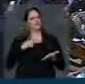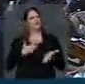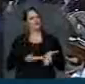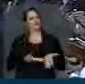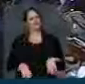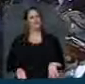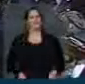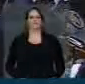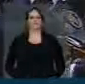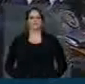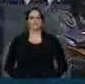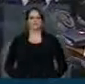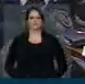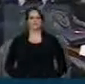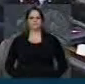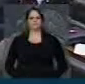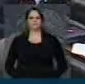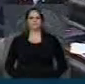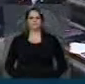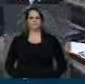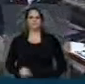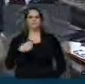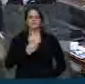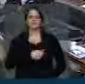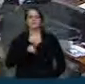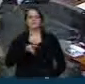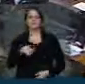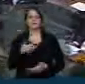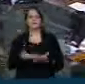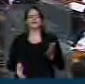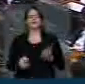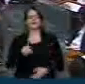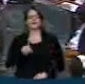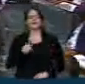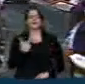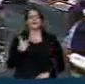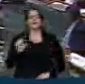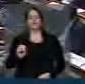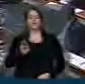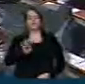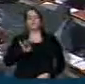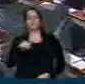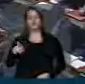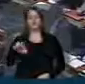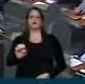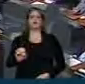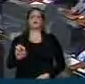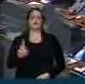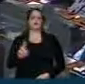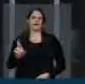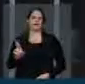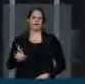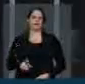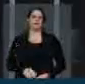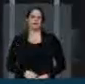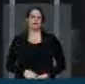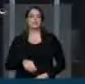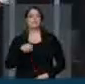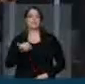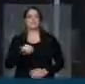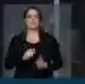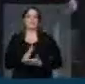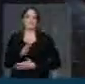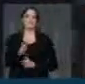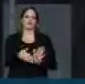aqui. Simplesmente nós vamos perder 128 bilhões de reais se for aprovada